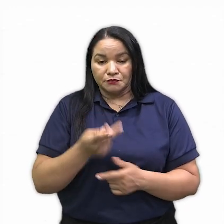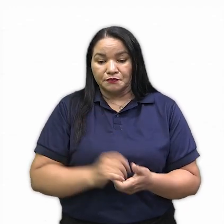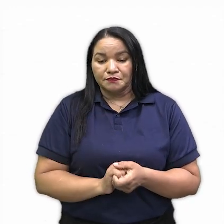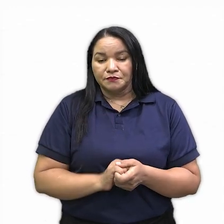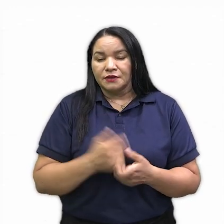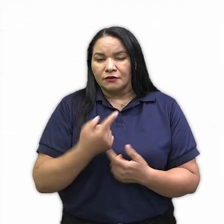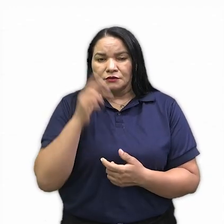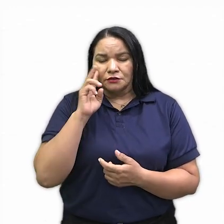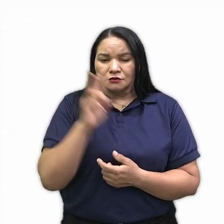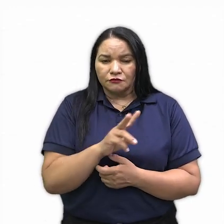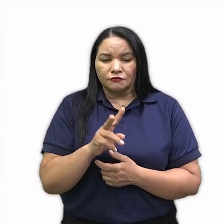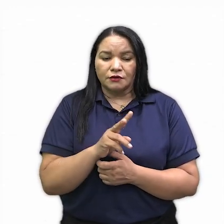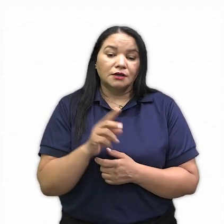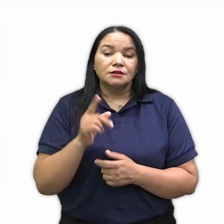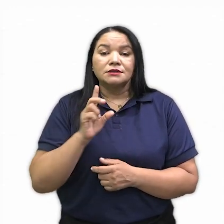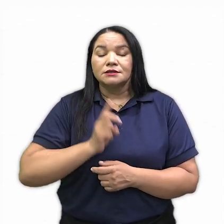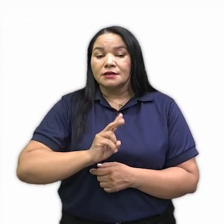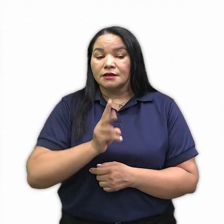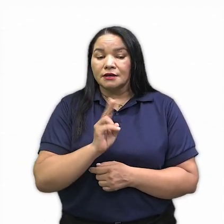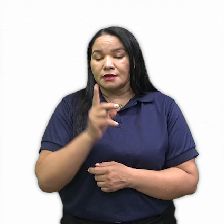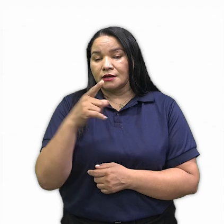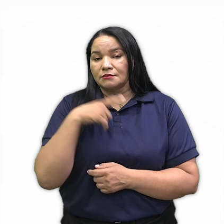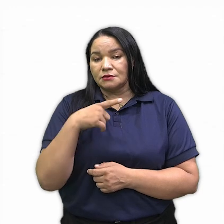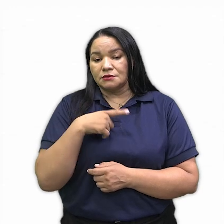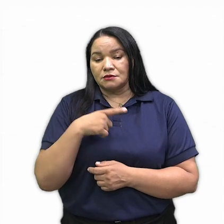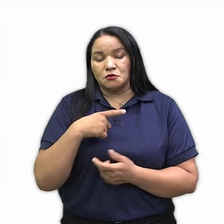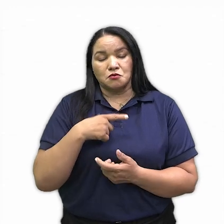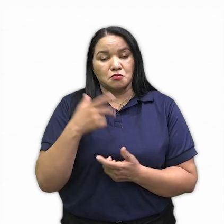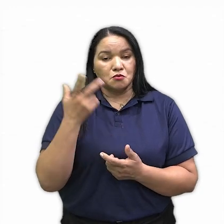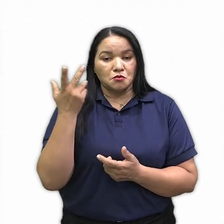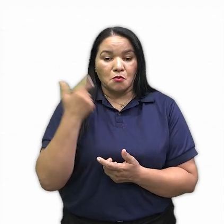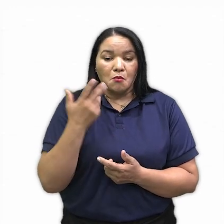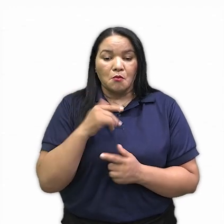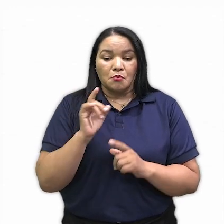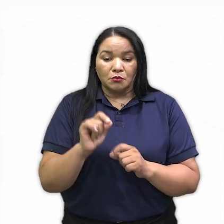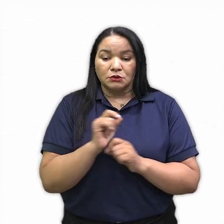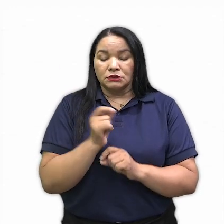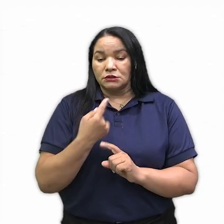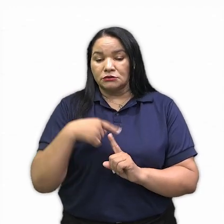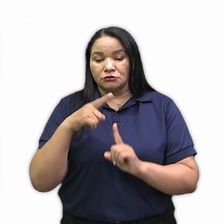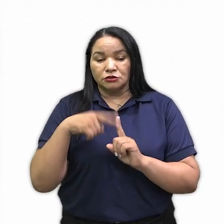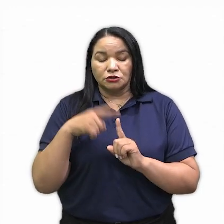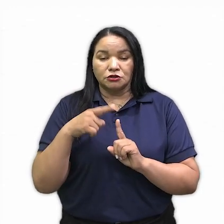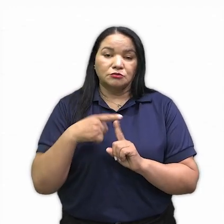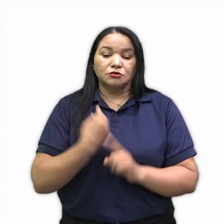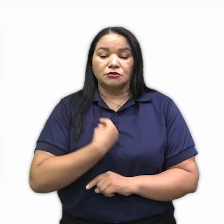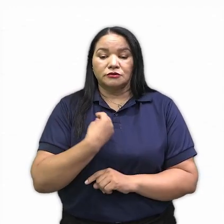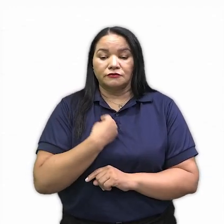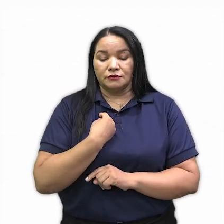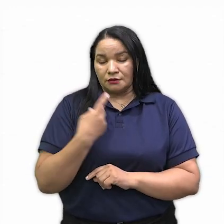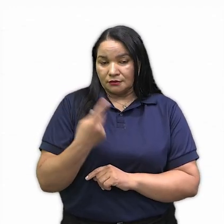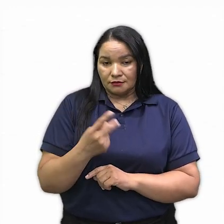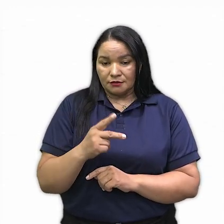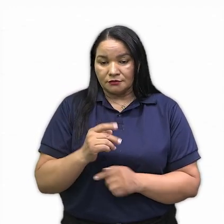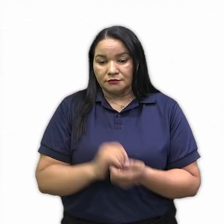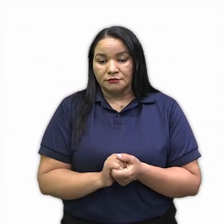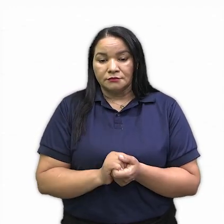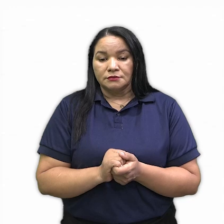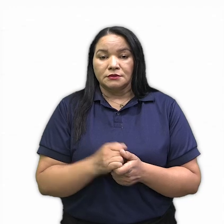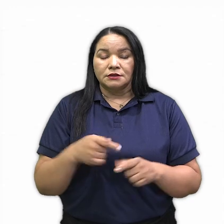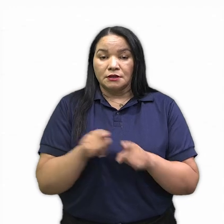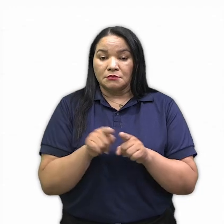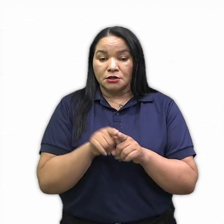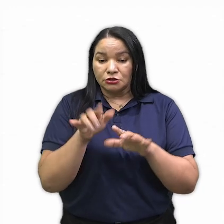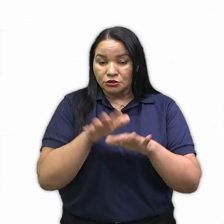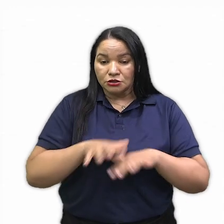vocês observam aí que sempre parece que é comum ali, né, o tipo de vida que eles têm. Porém, isso de um modo